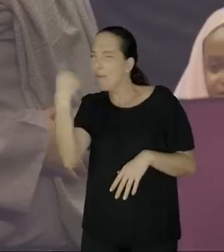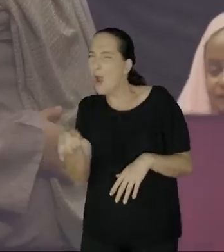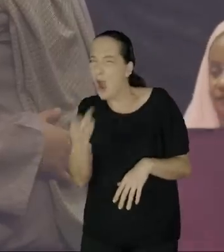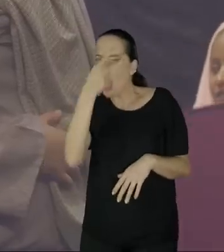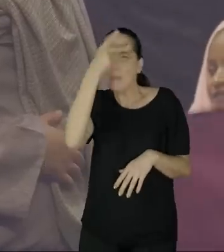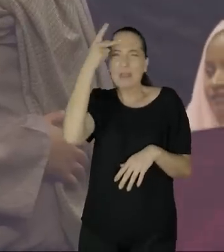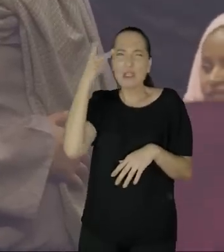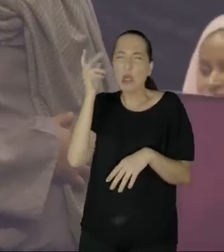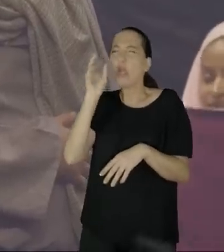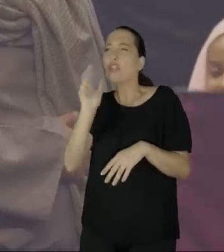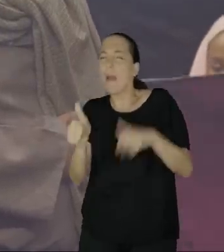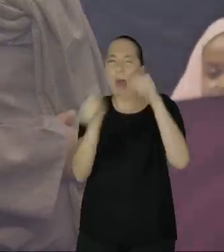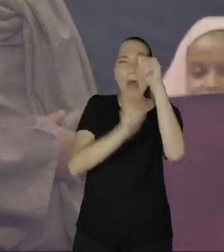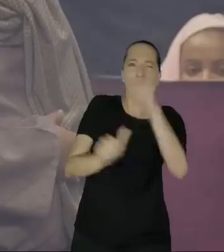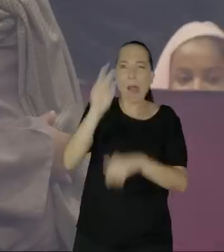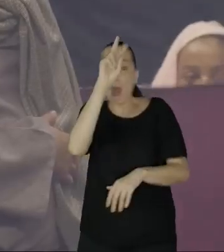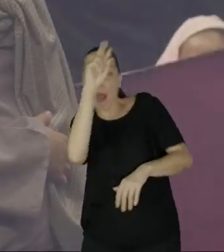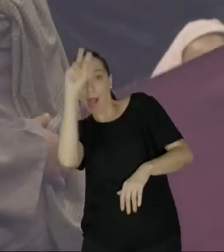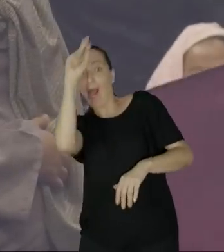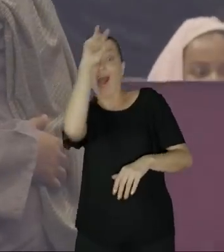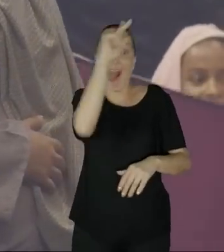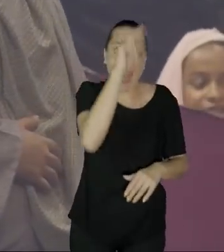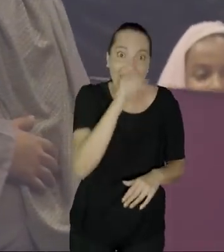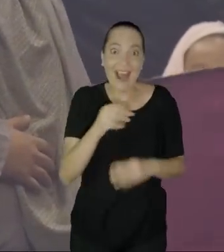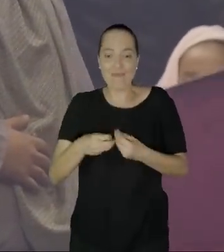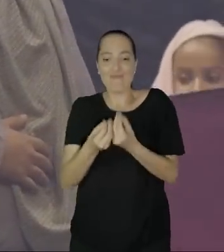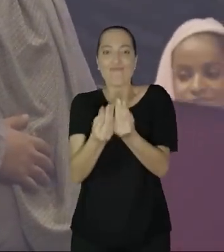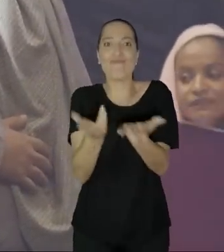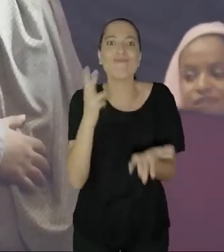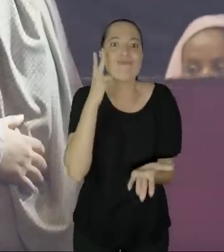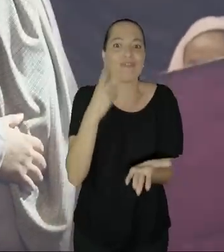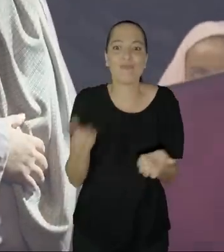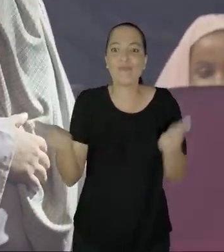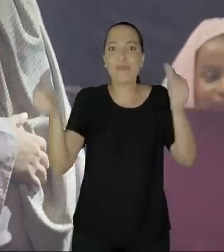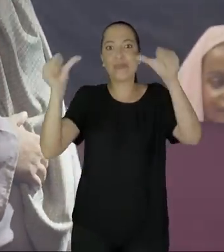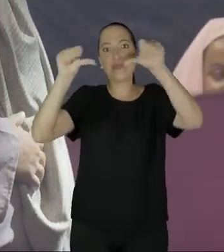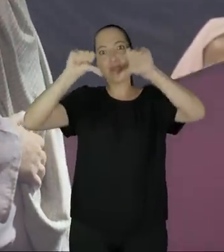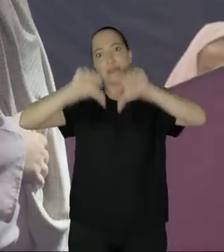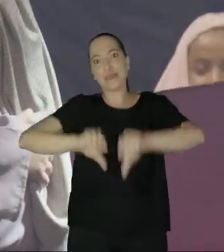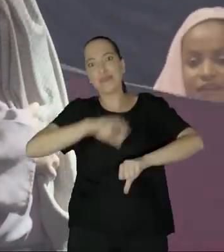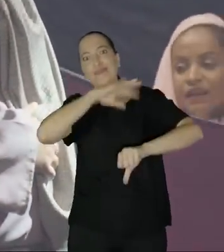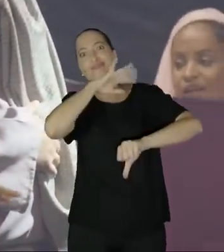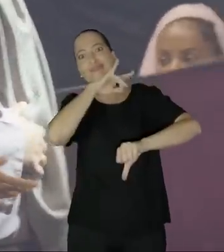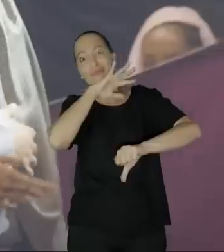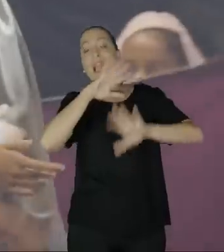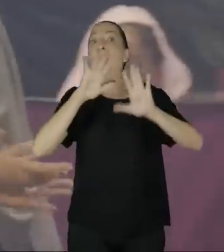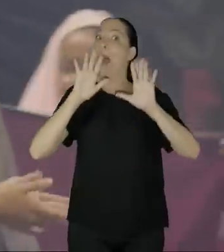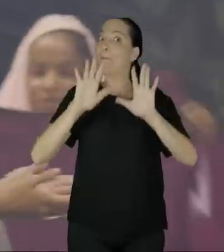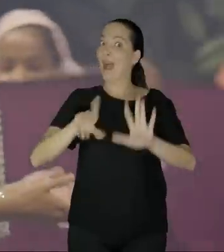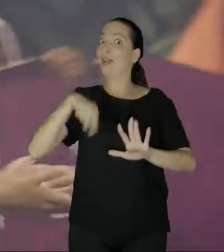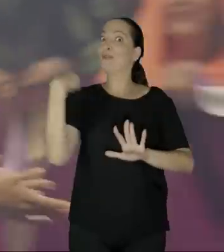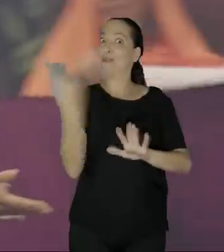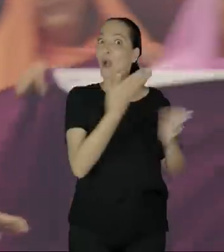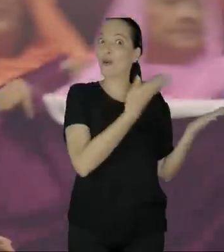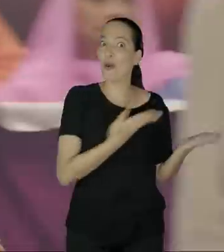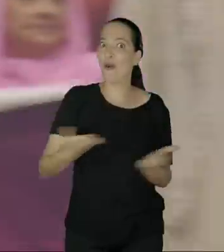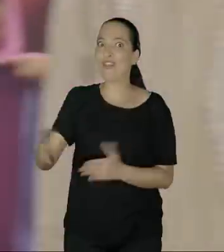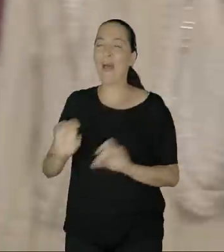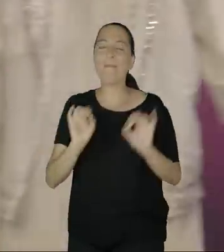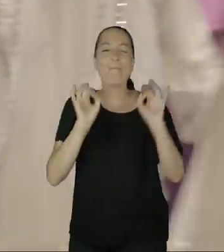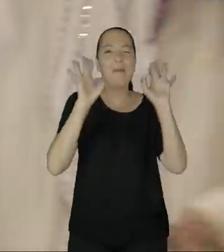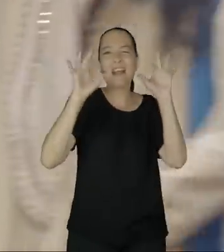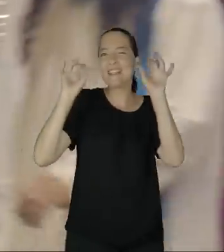bêbados, serve um pior, ou seja, o de menor qualidade. Porém, o nosso convidado mais